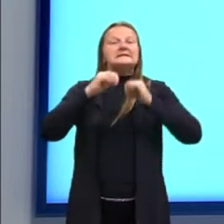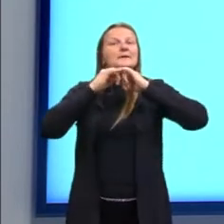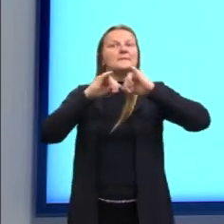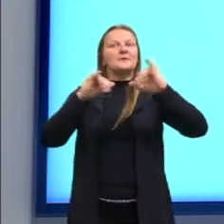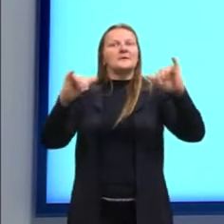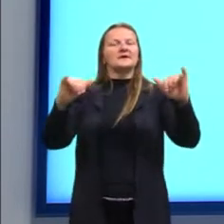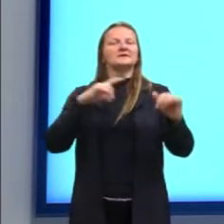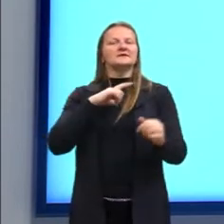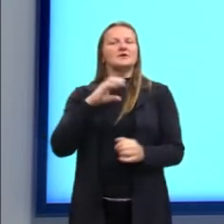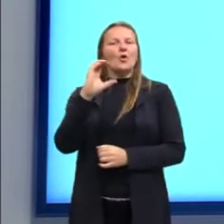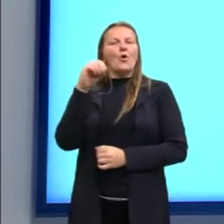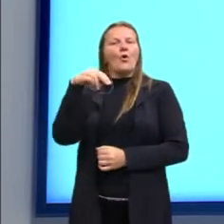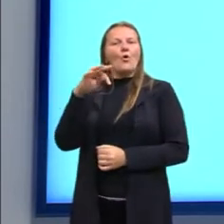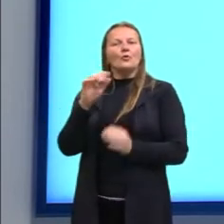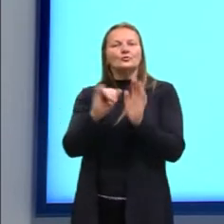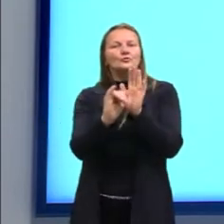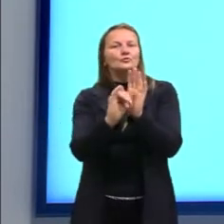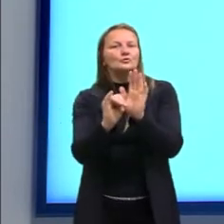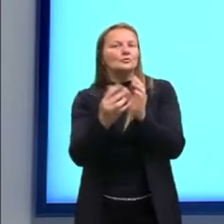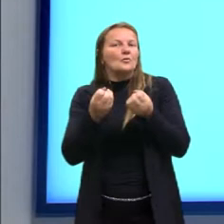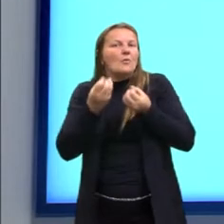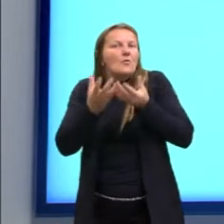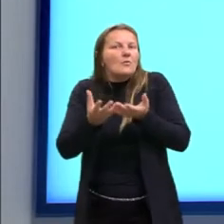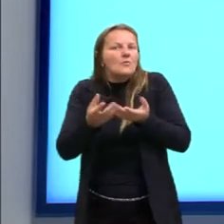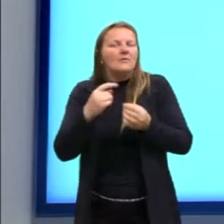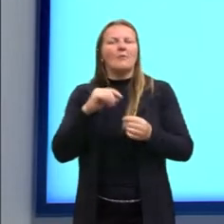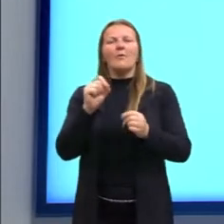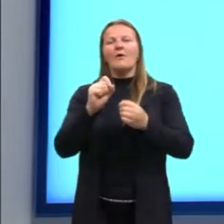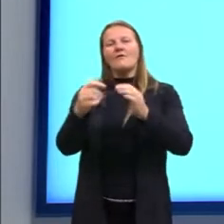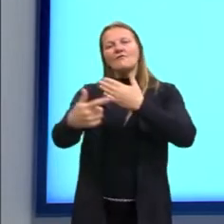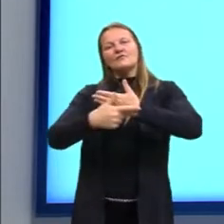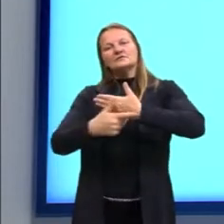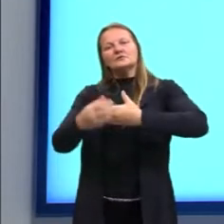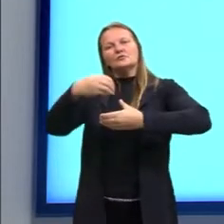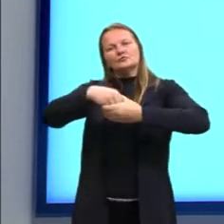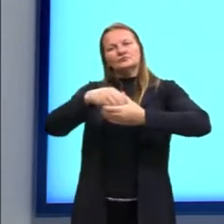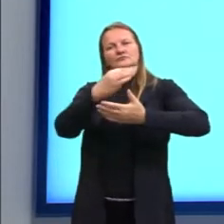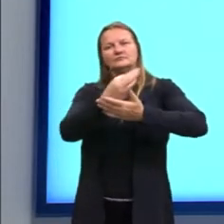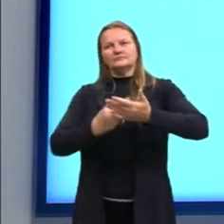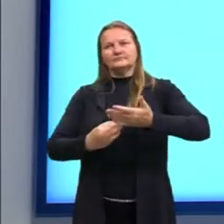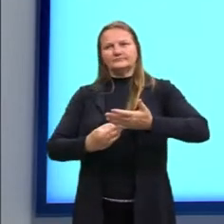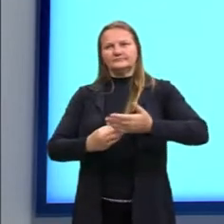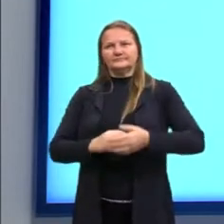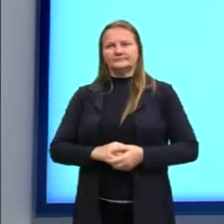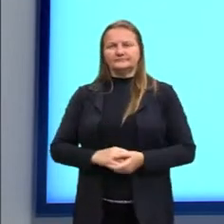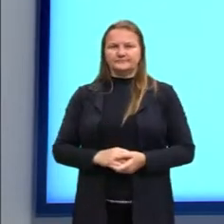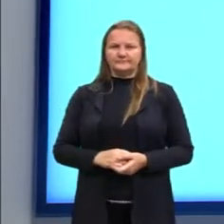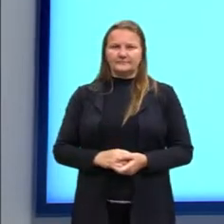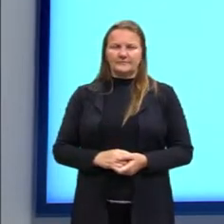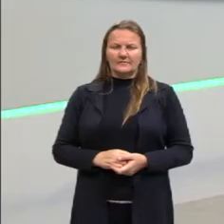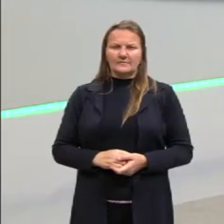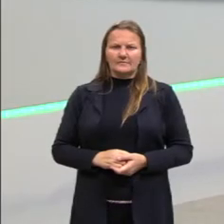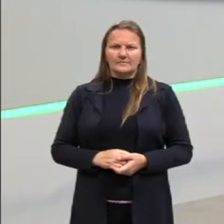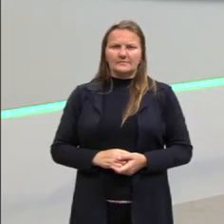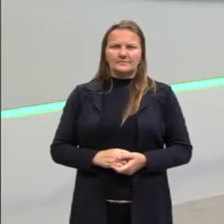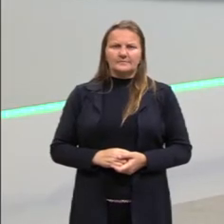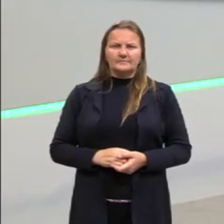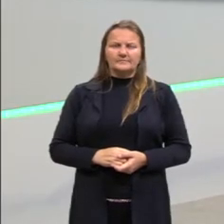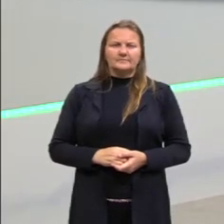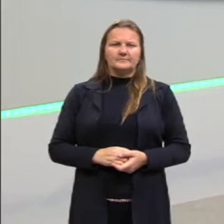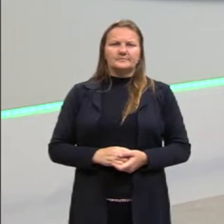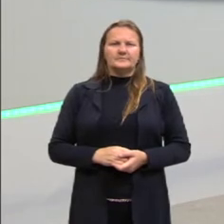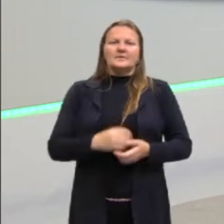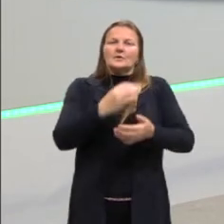conto, para aí então poder dizer qual é a função desse texto. Então a ideia aqui é exatamente isso, é entender